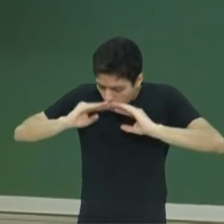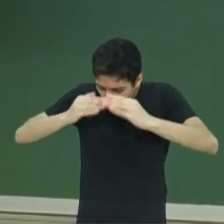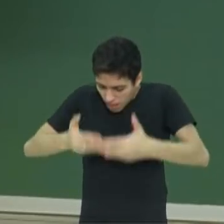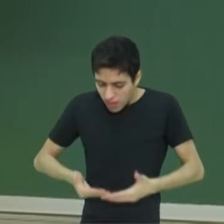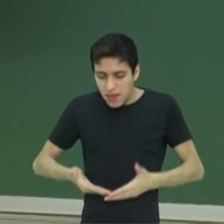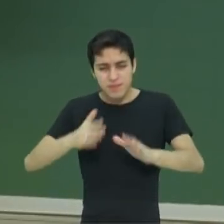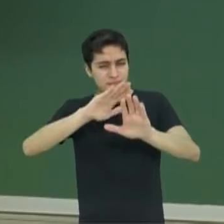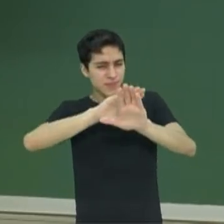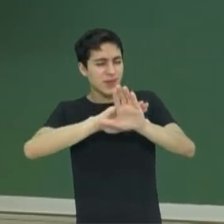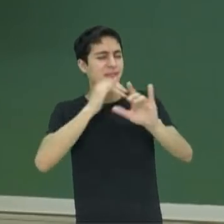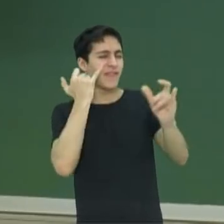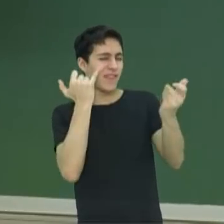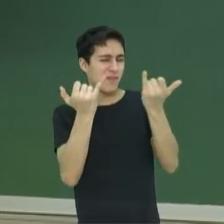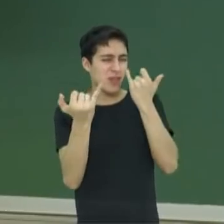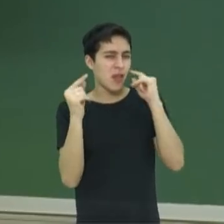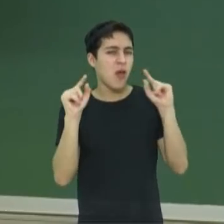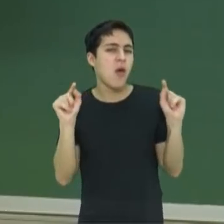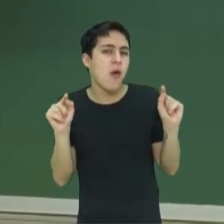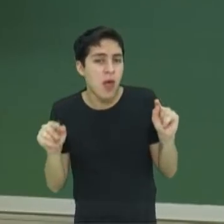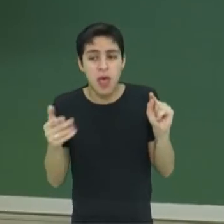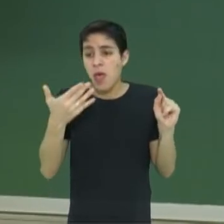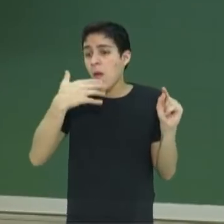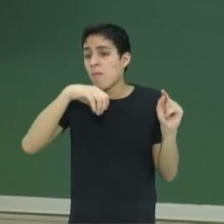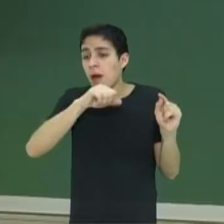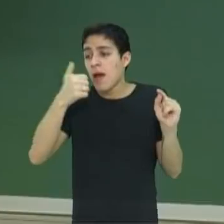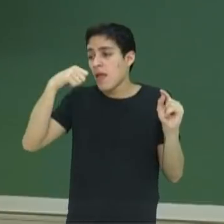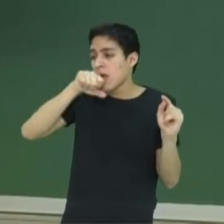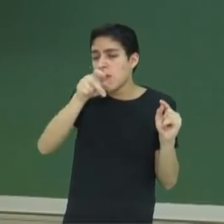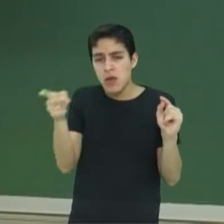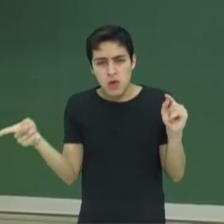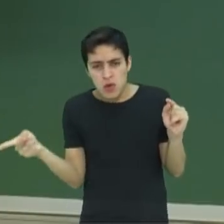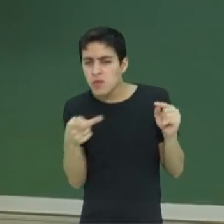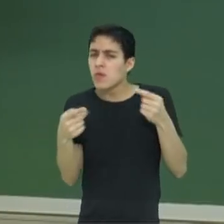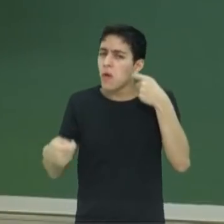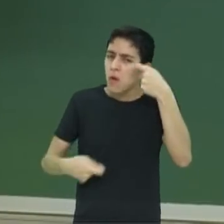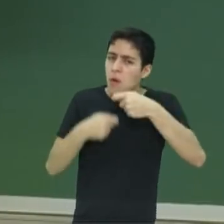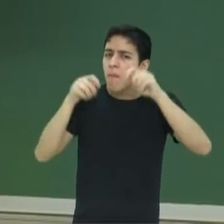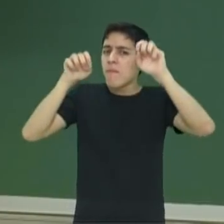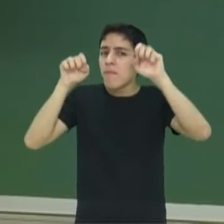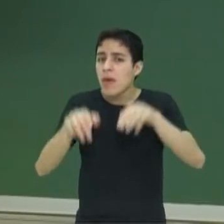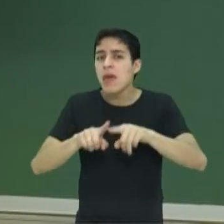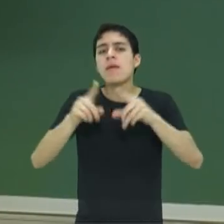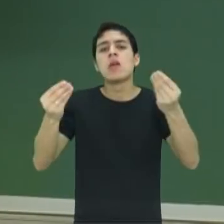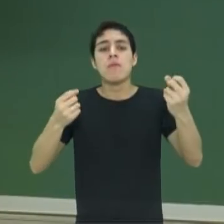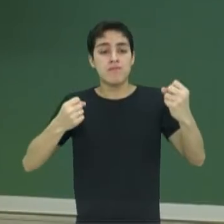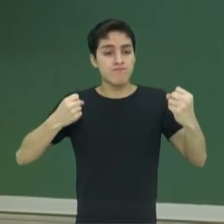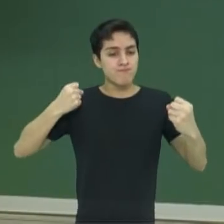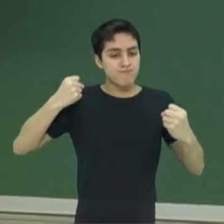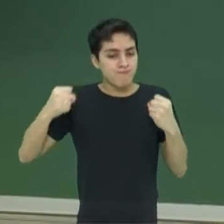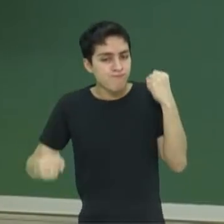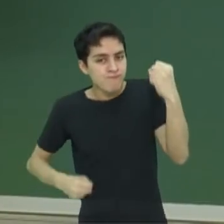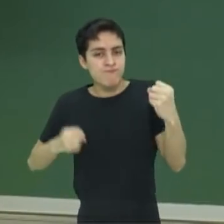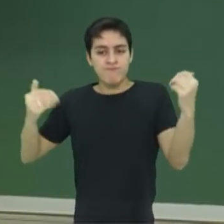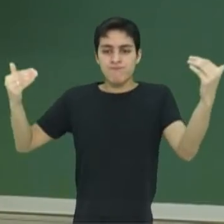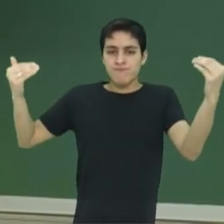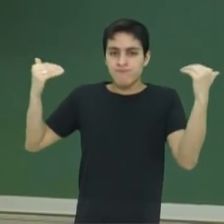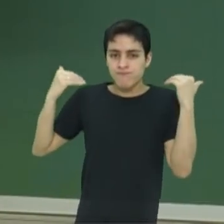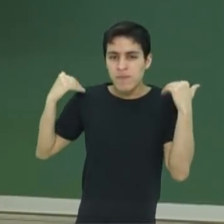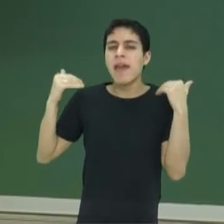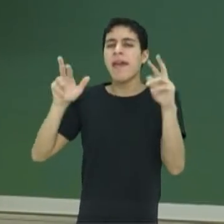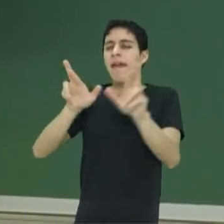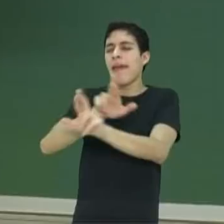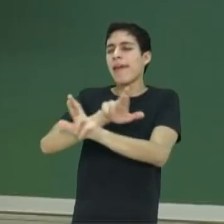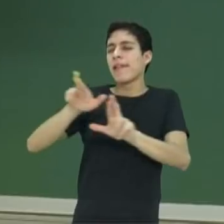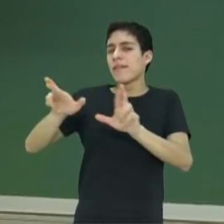subentendida de que realmente os pais só se alimentam bem, eles não têm uma atividade física, algo relacionado a manter a saúde